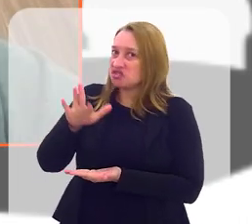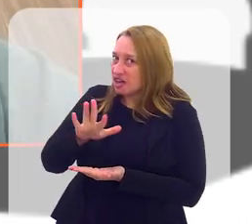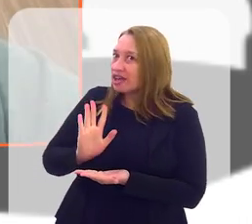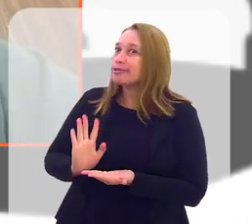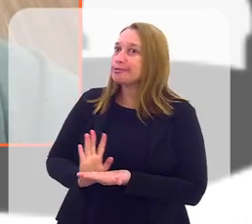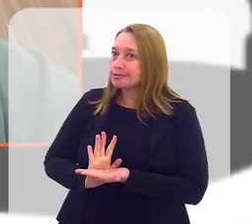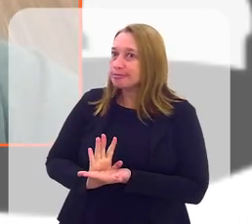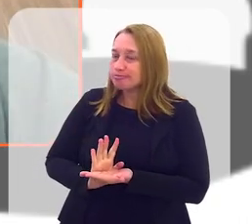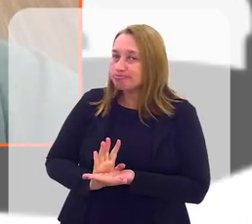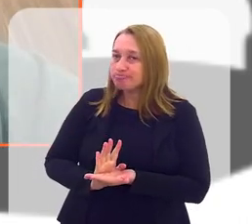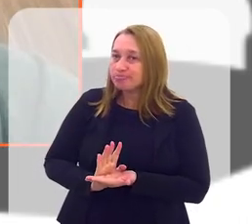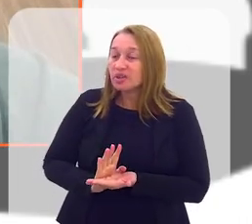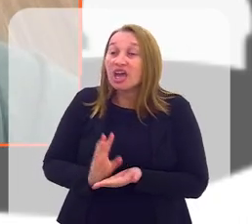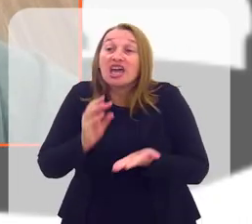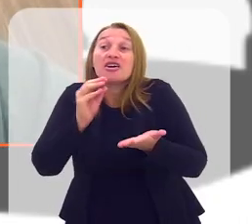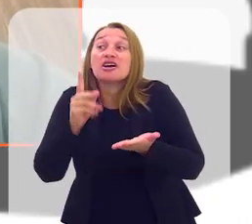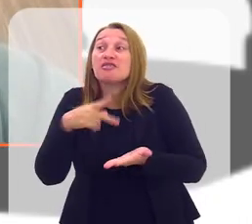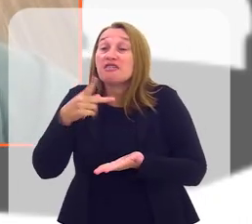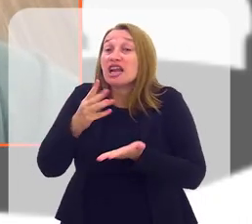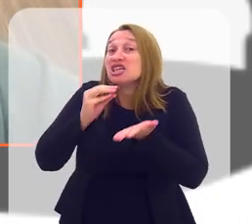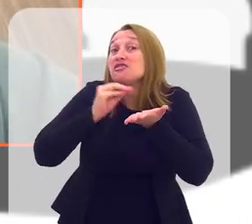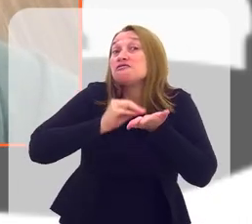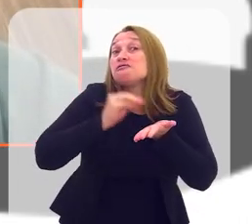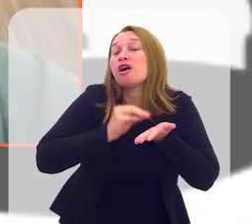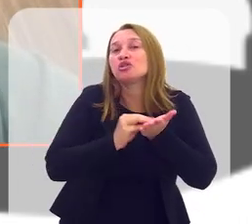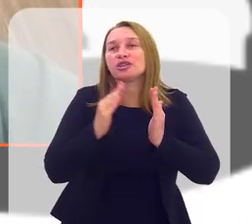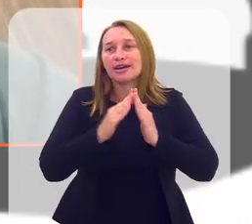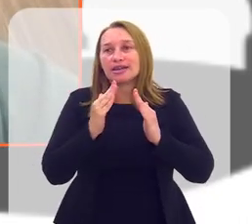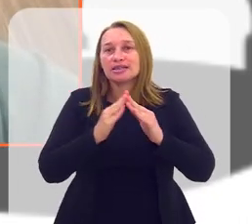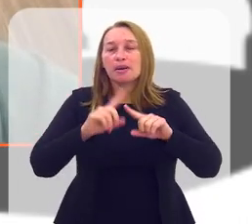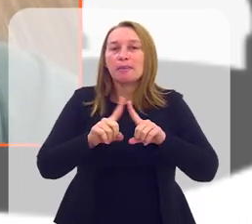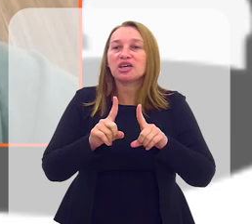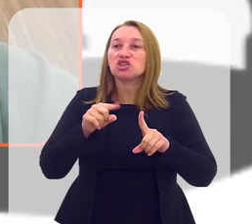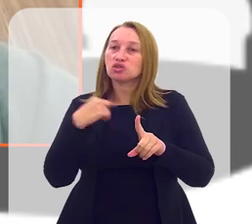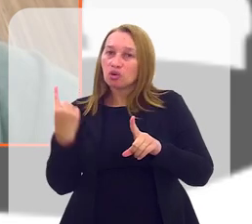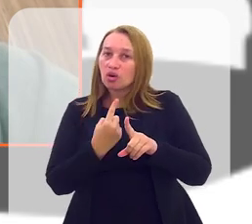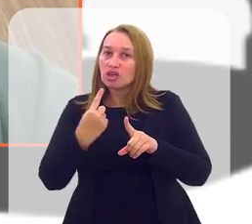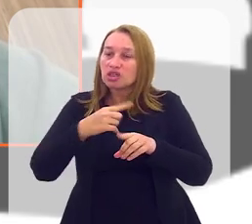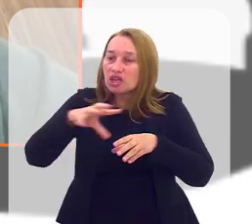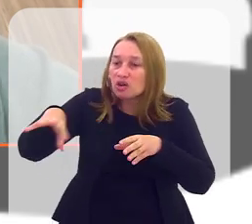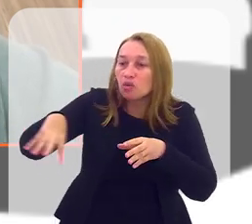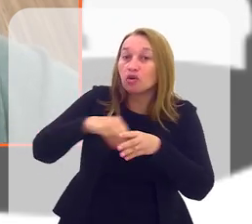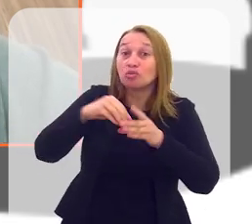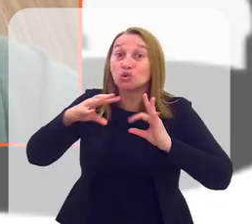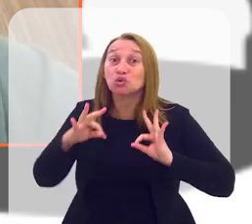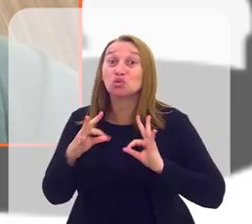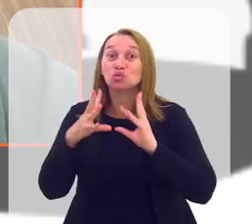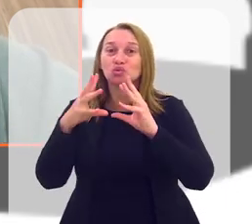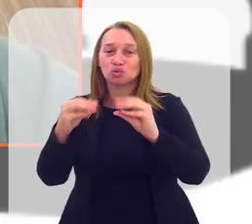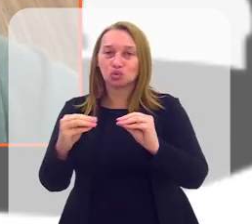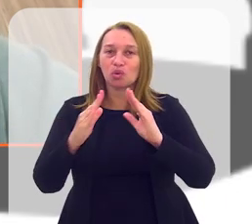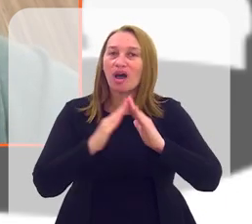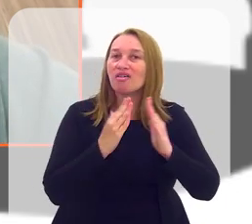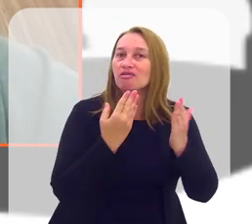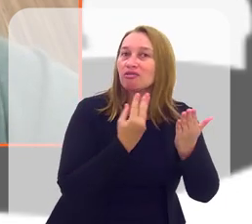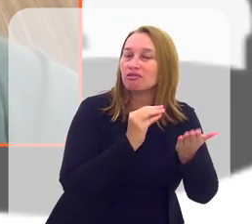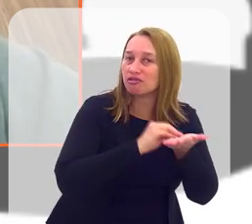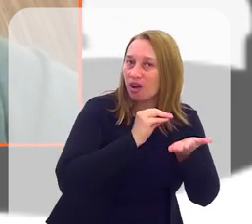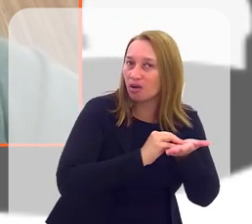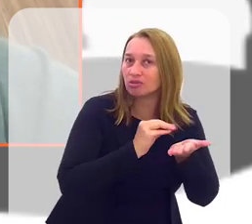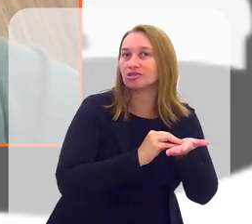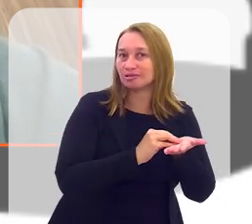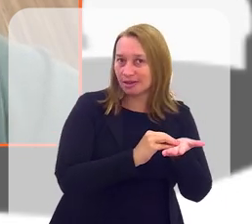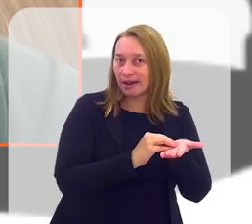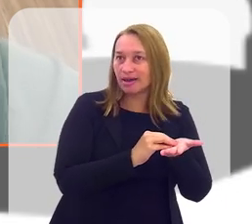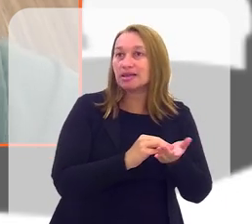IBGE ele é apenas um censo de déficit. O nosso censo ele também conta com a inadequação. E usa